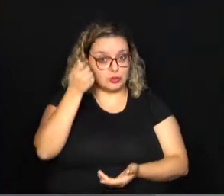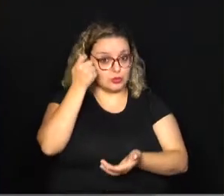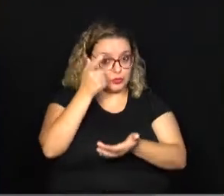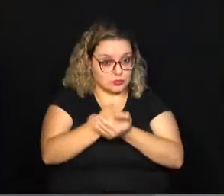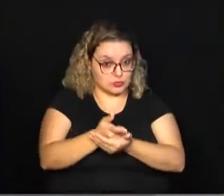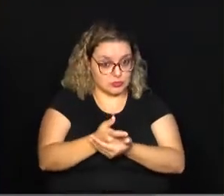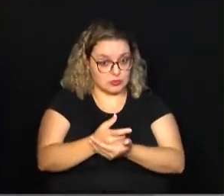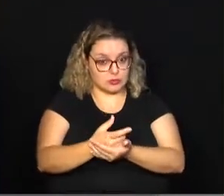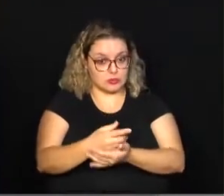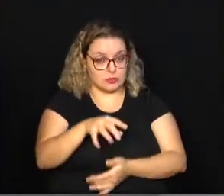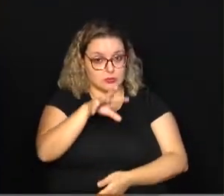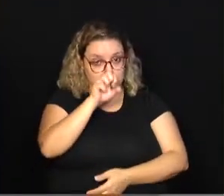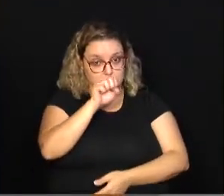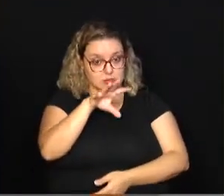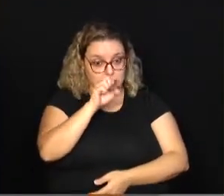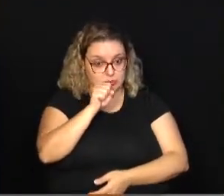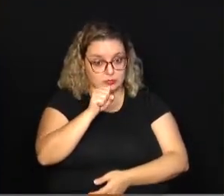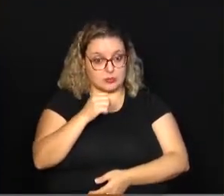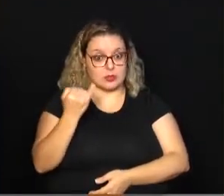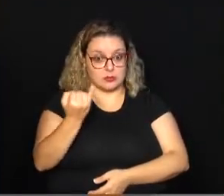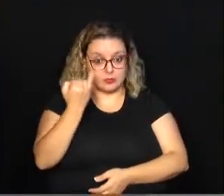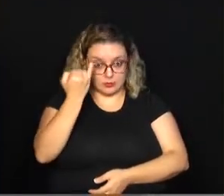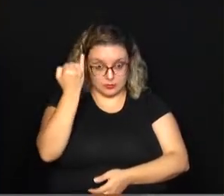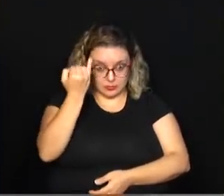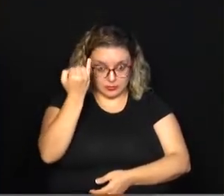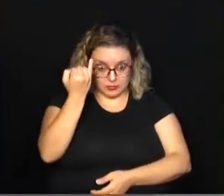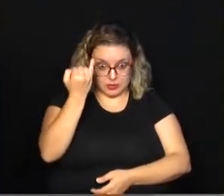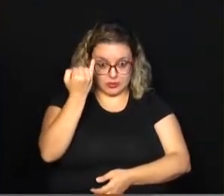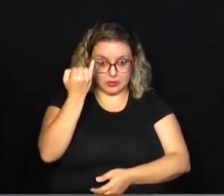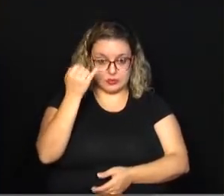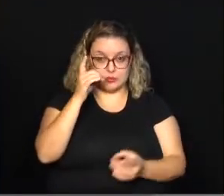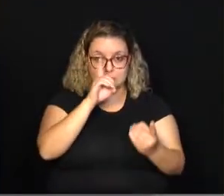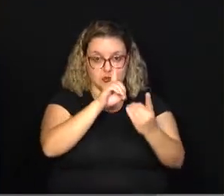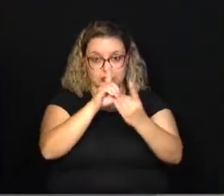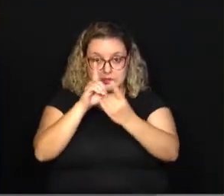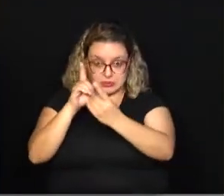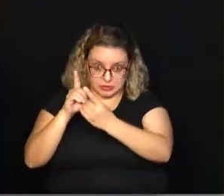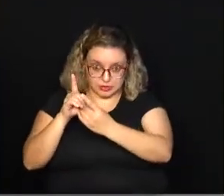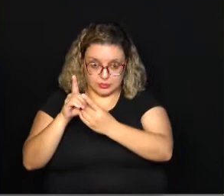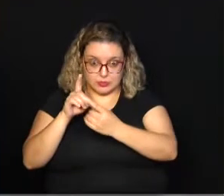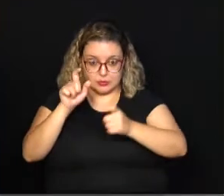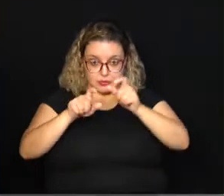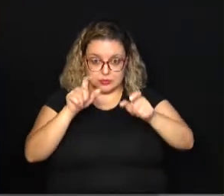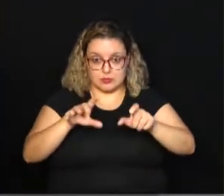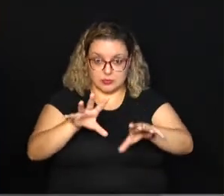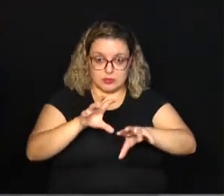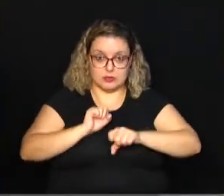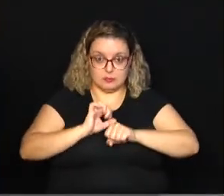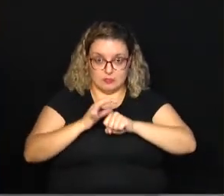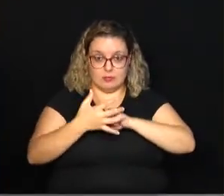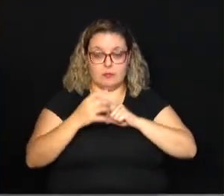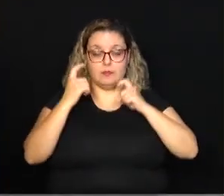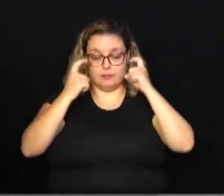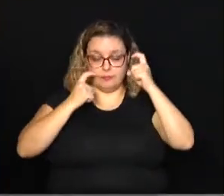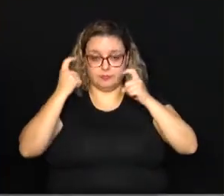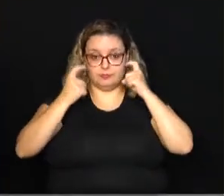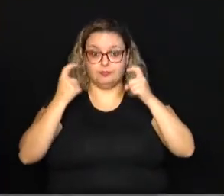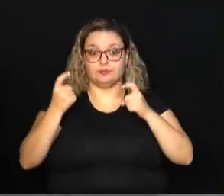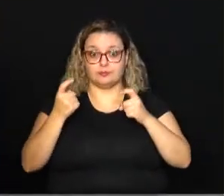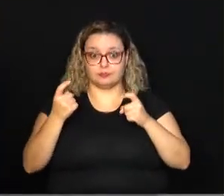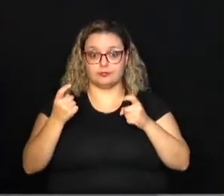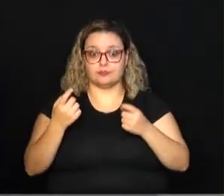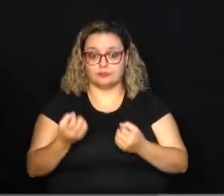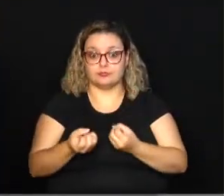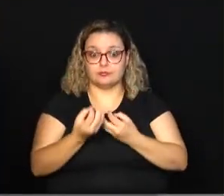da disponibilização desse insumo necessário e o atendimento, principalmente dos pacientes de Covid, isso é preocupante, esse dado aí que o